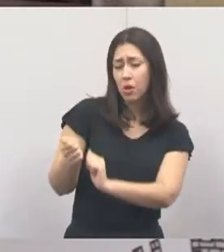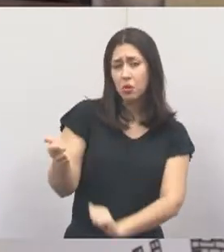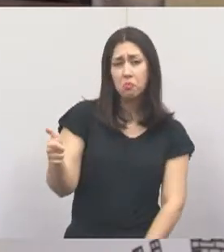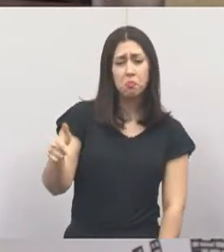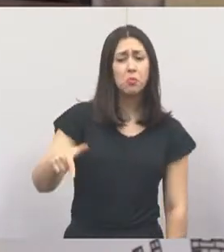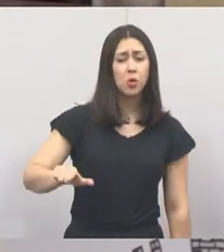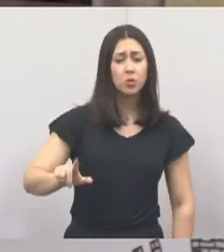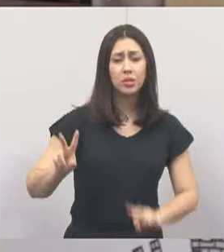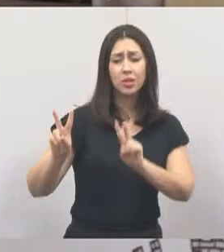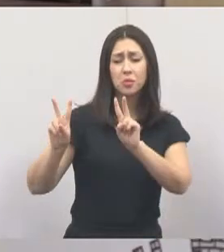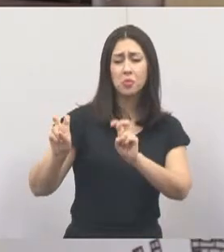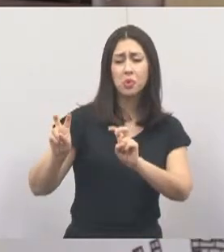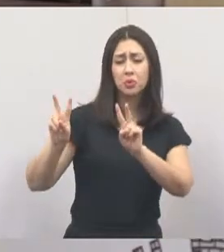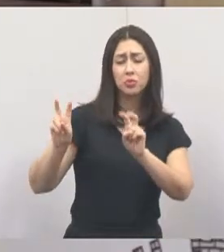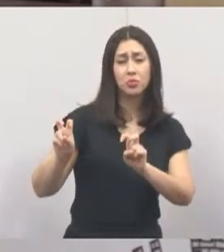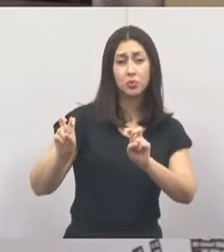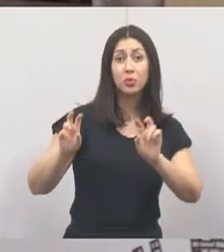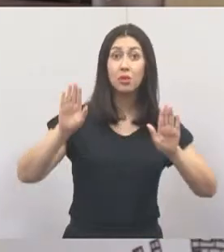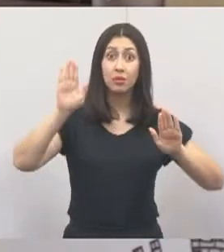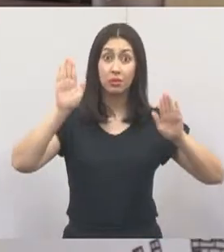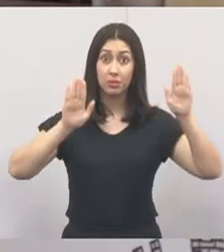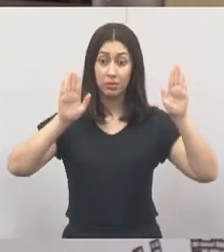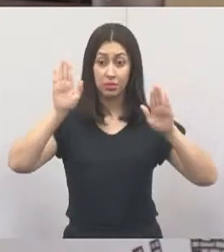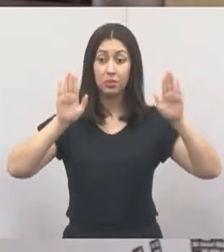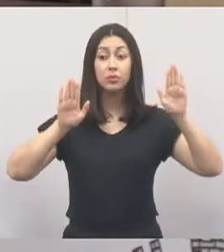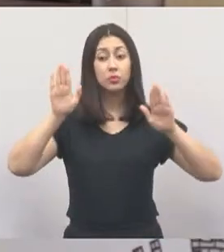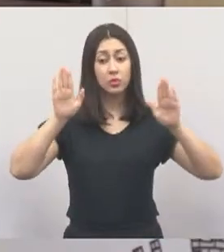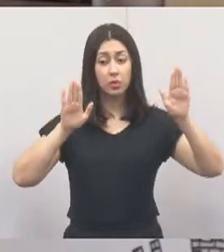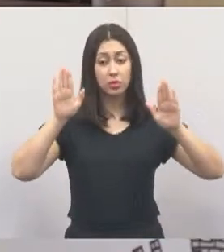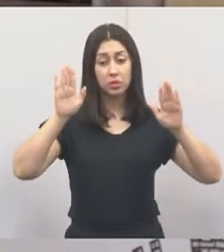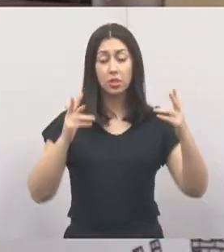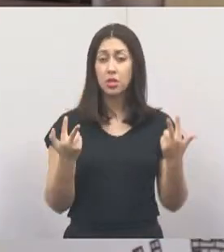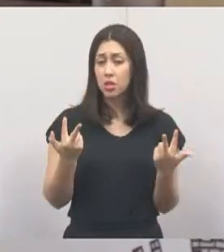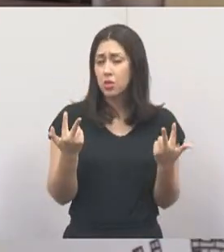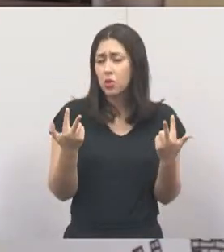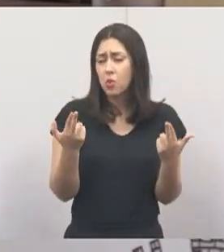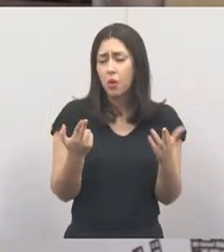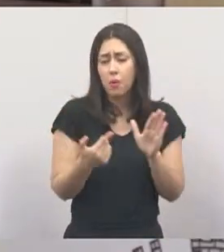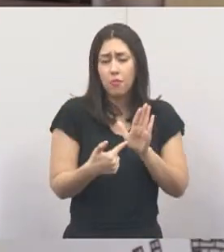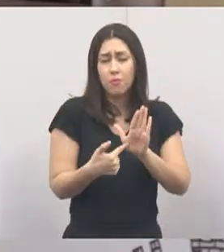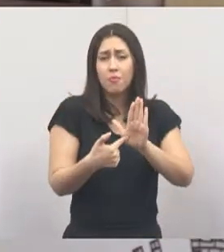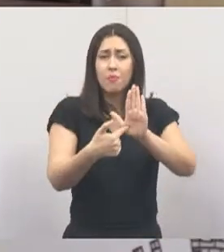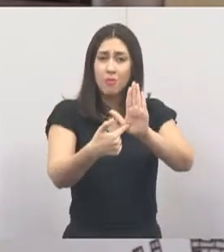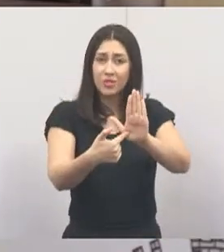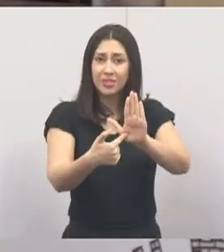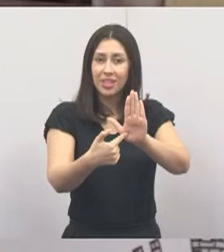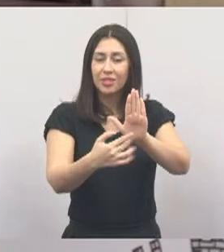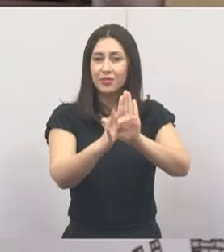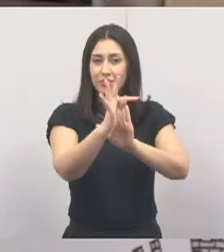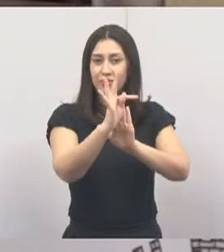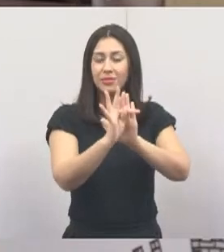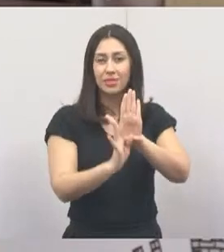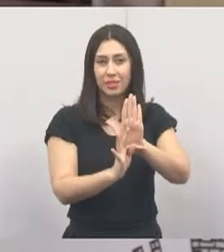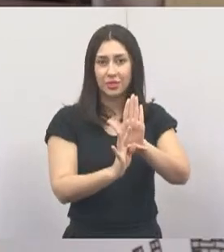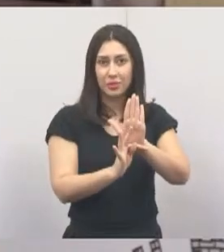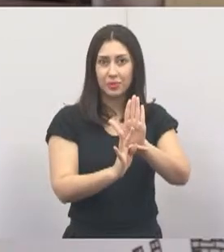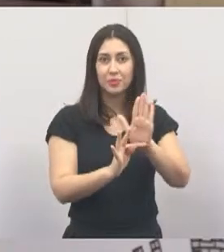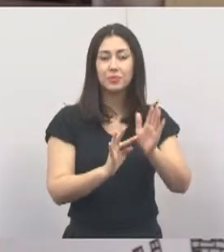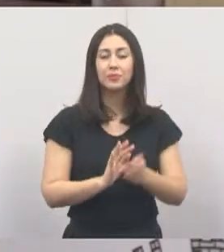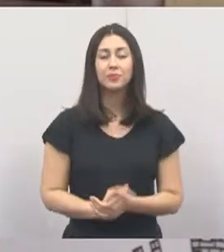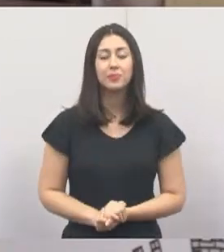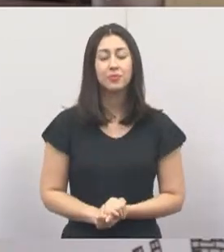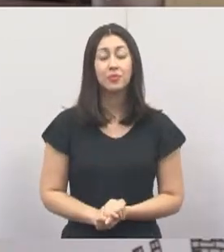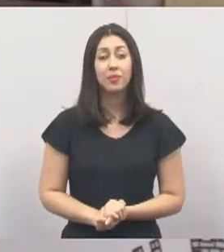outra relacionadas às licitações, conforme especificado no corpo do projeto, de forma